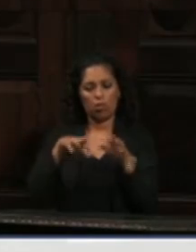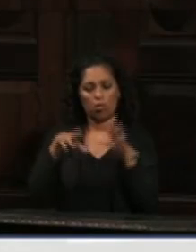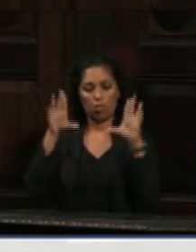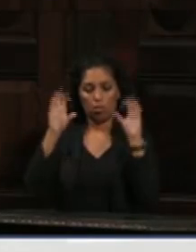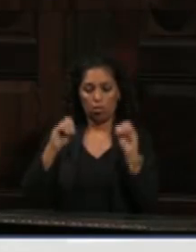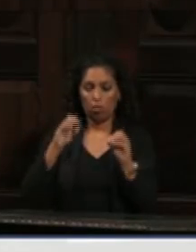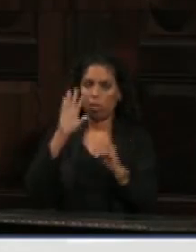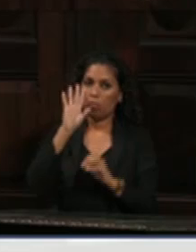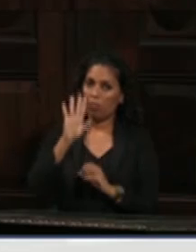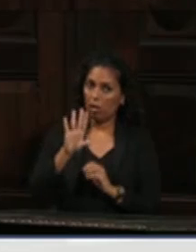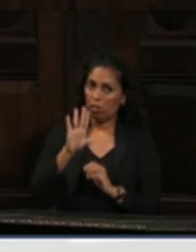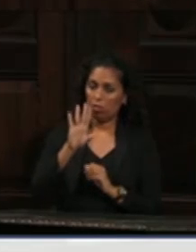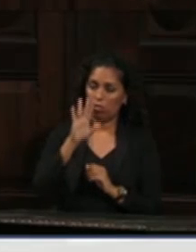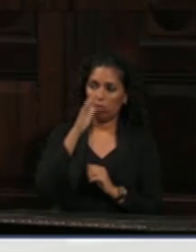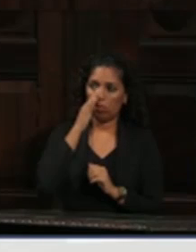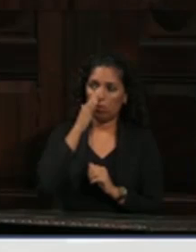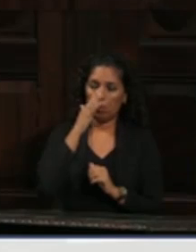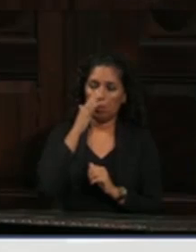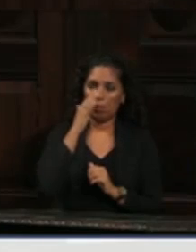Entretanto,